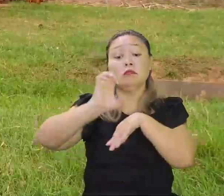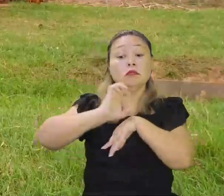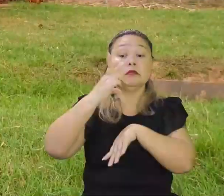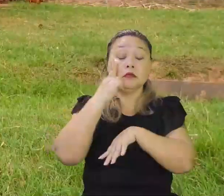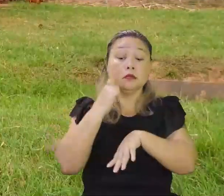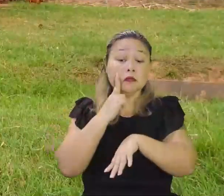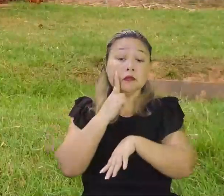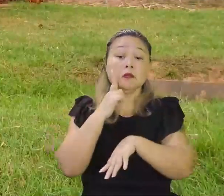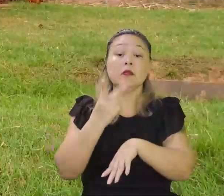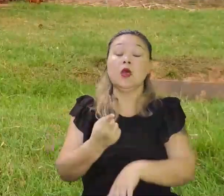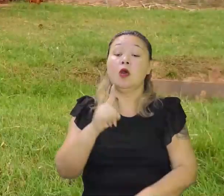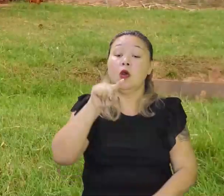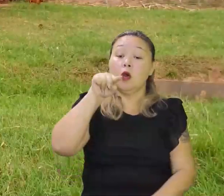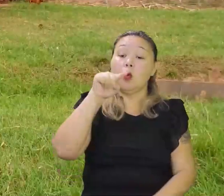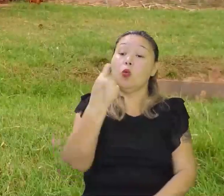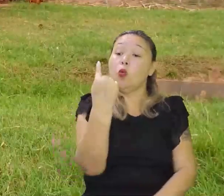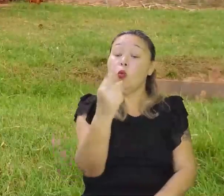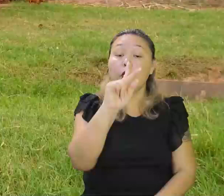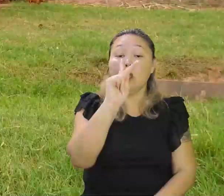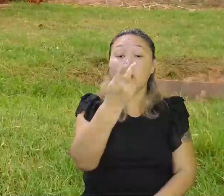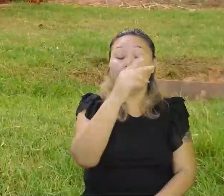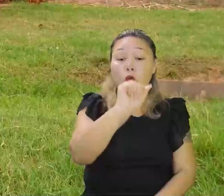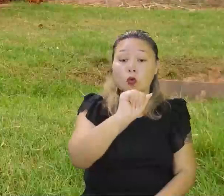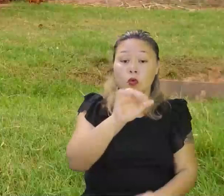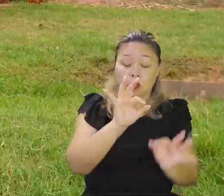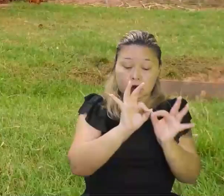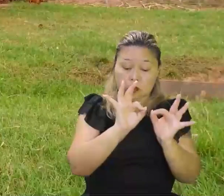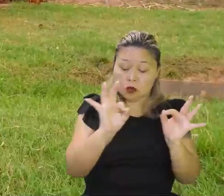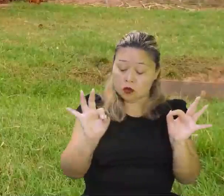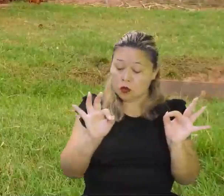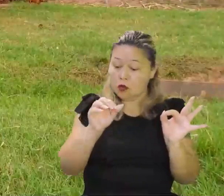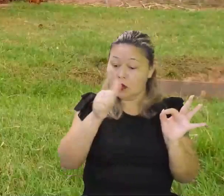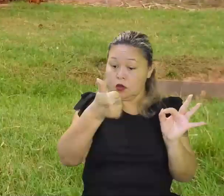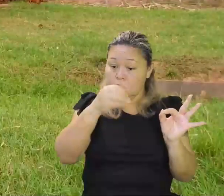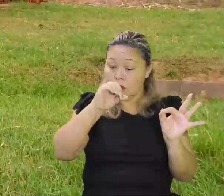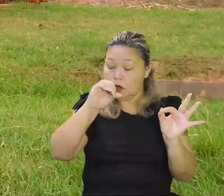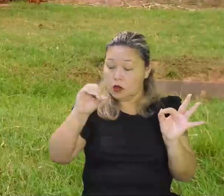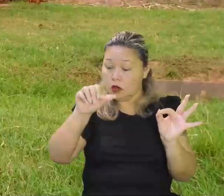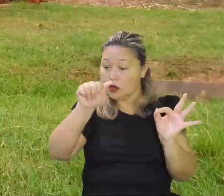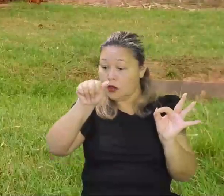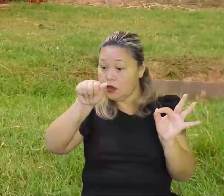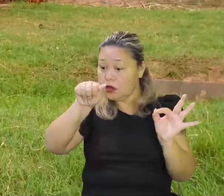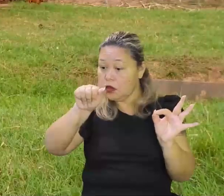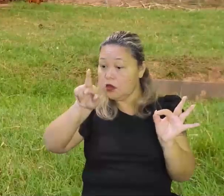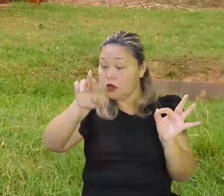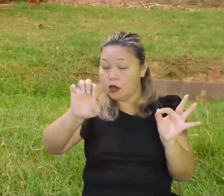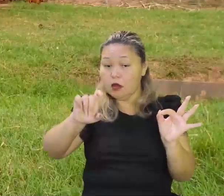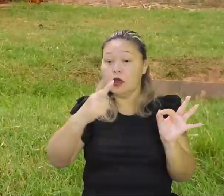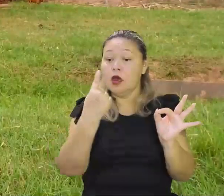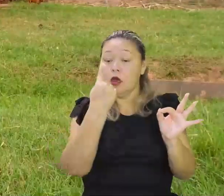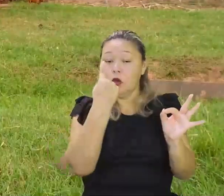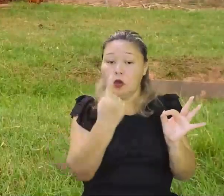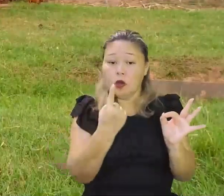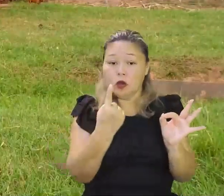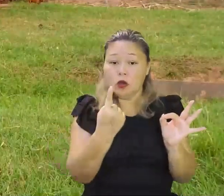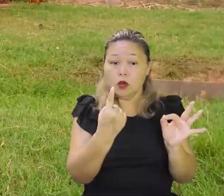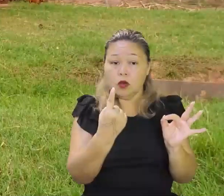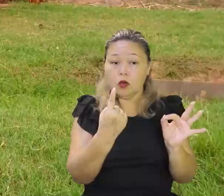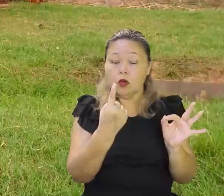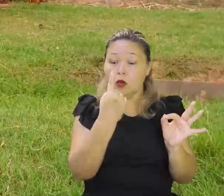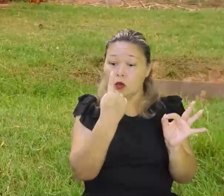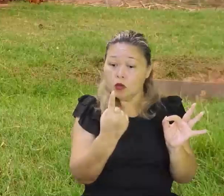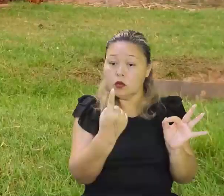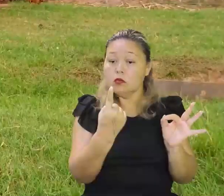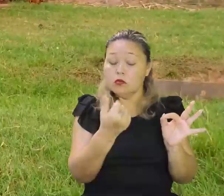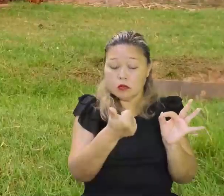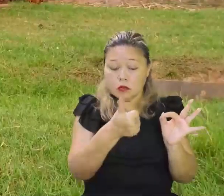1 hectare, anota aí. Uma área de 100 ares, né? Um pedaço de 100 ares. Um ares é 100 metros quadrados. Então,